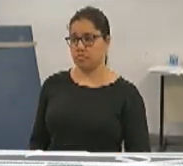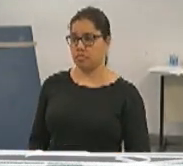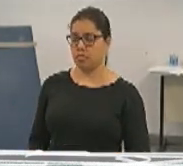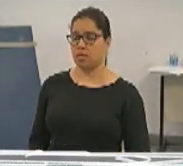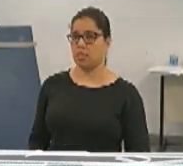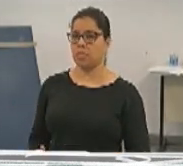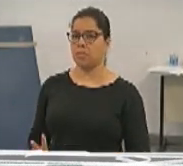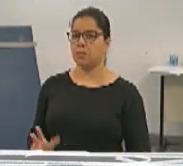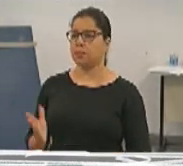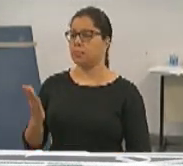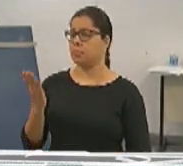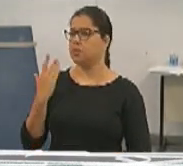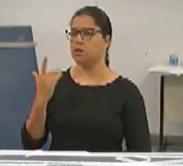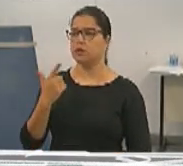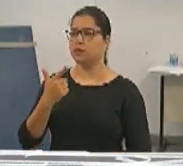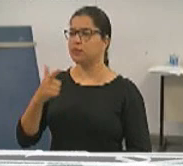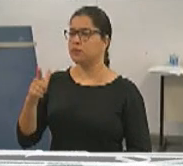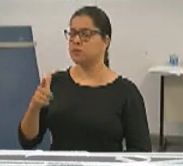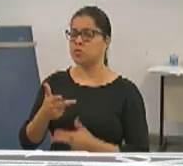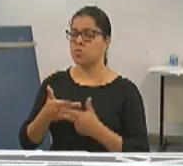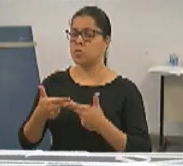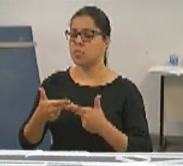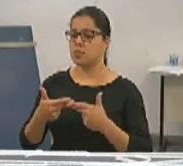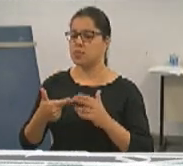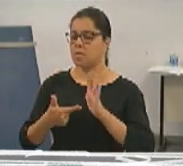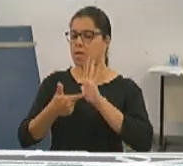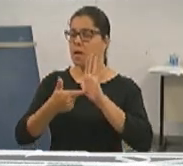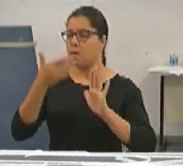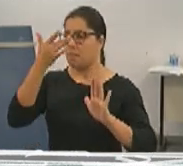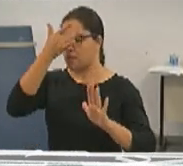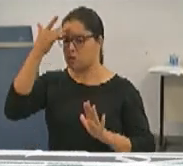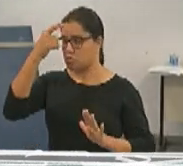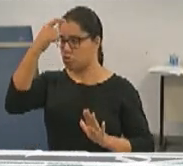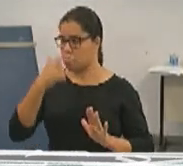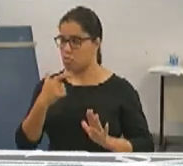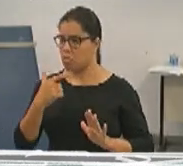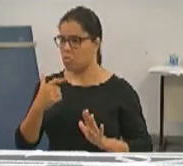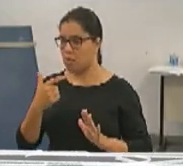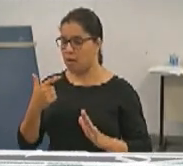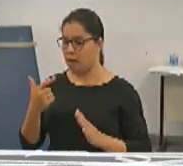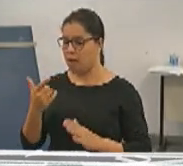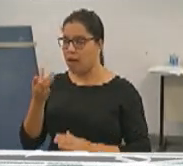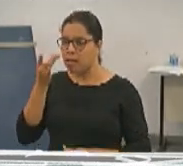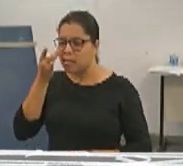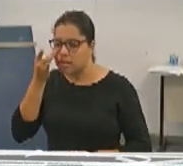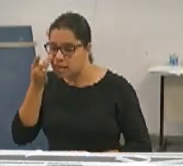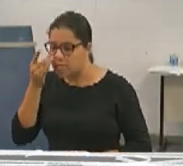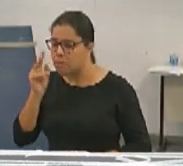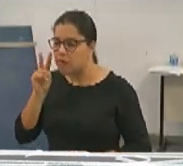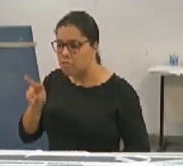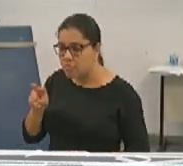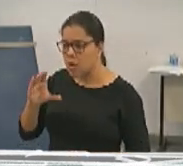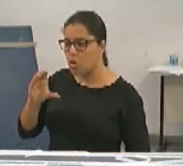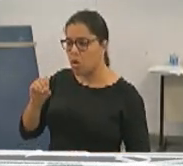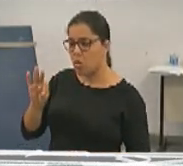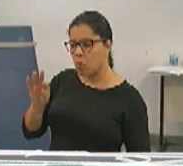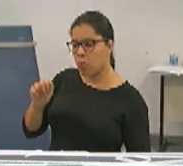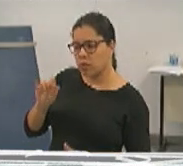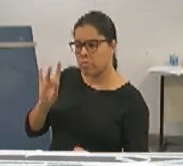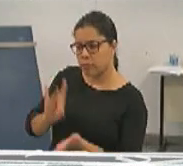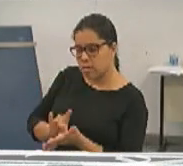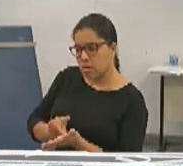tinha a comissão de heteroidentificação antigamente. E quando a gente estabeleceu que ia colocar a comissão